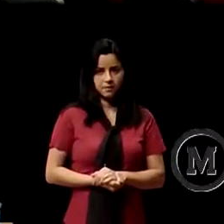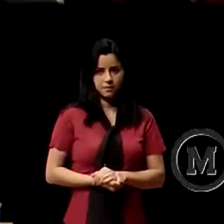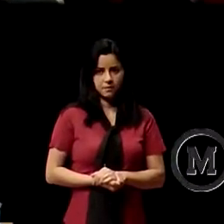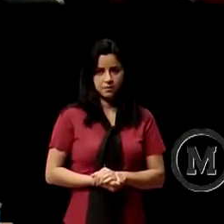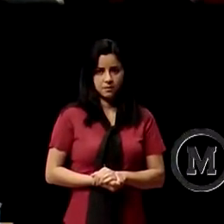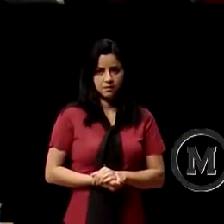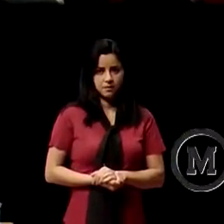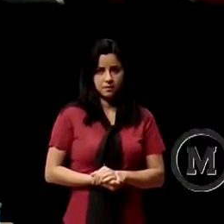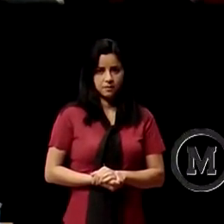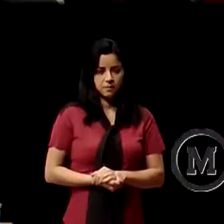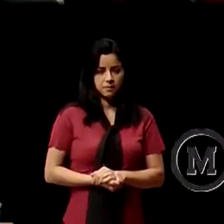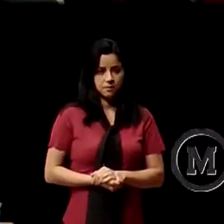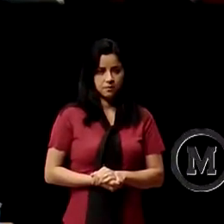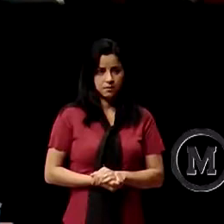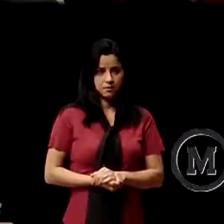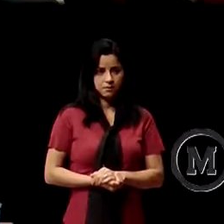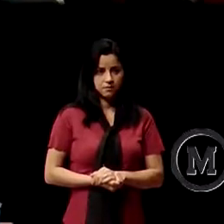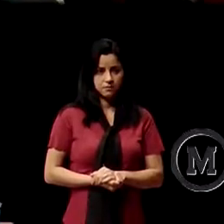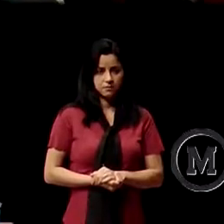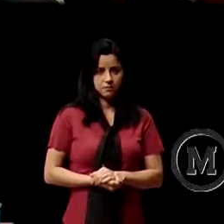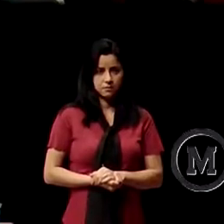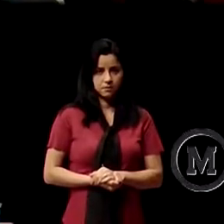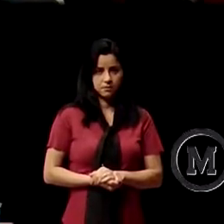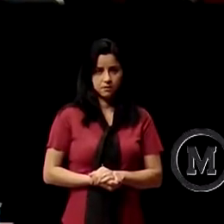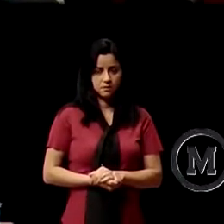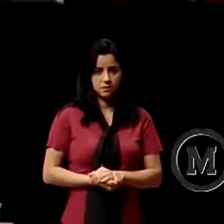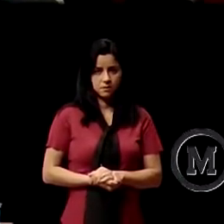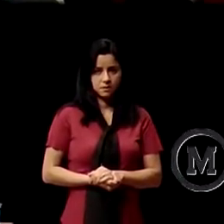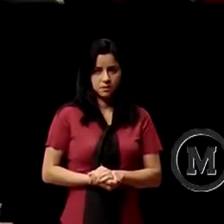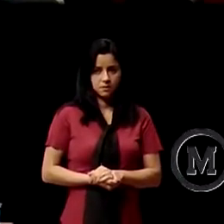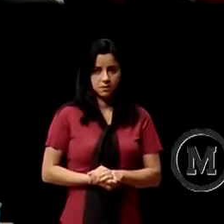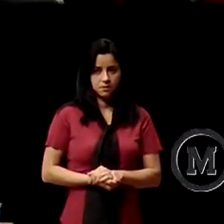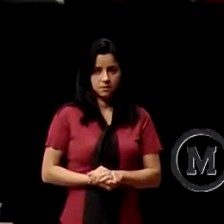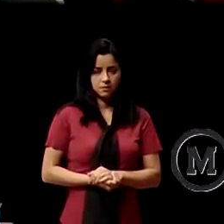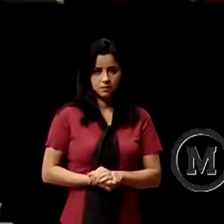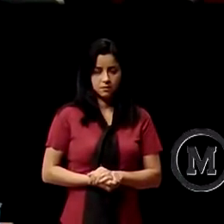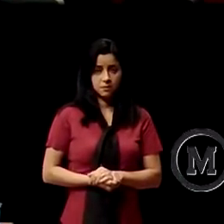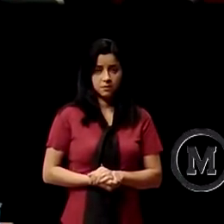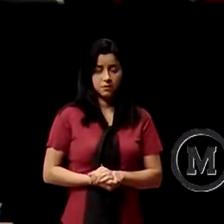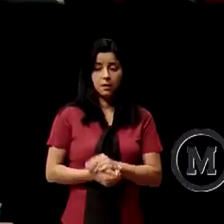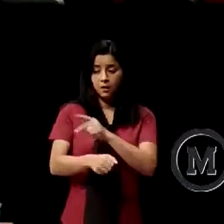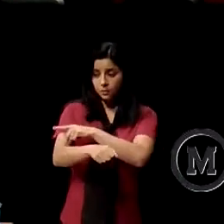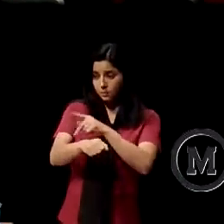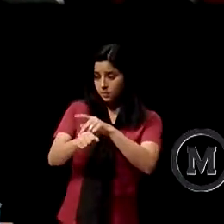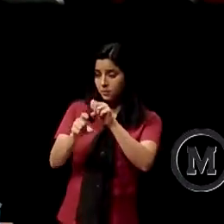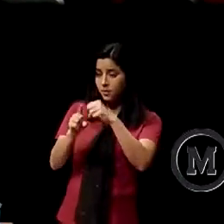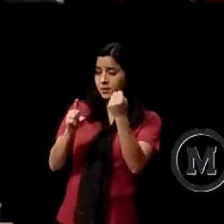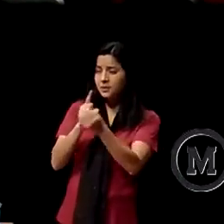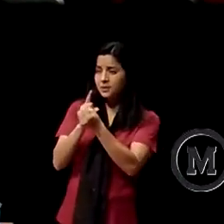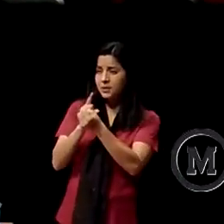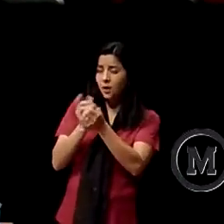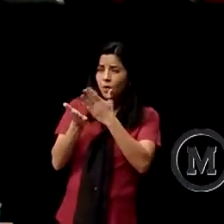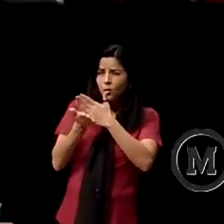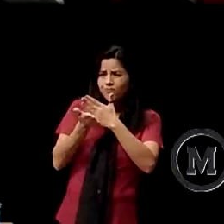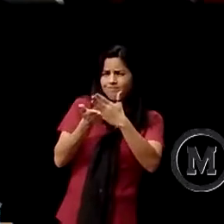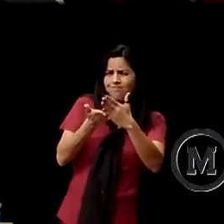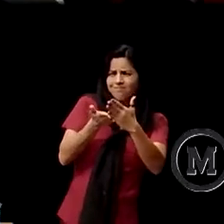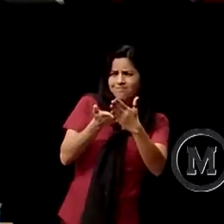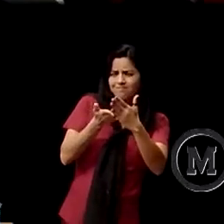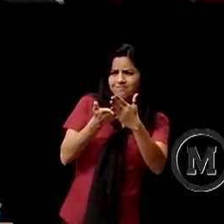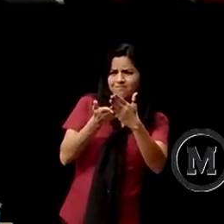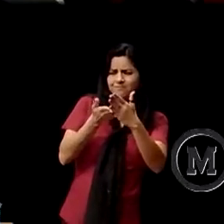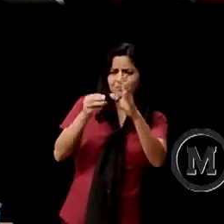introduced as a set of educational methods. A pedagogia social foi introduzida como uma sequência